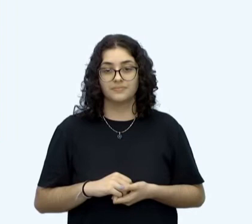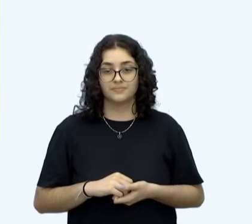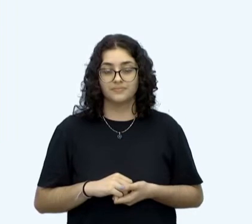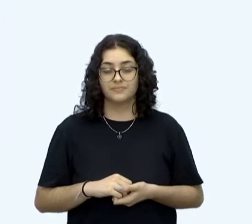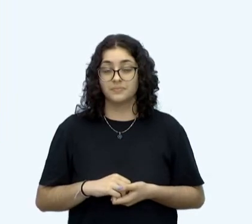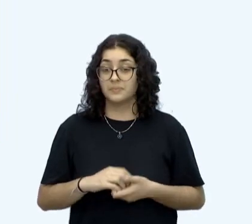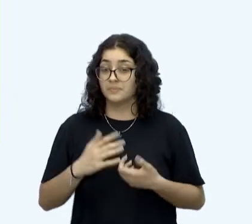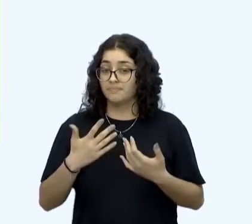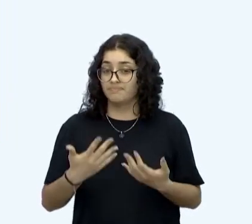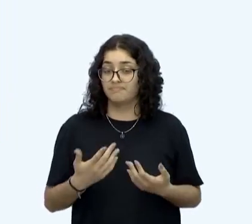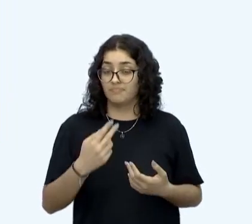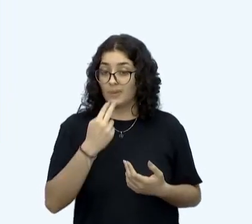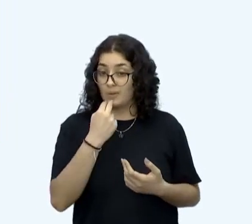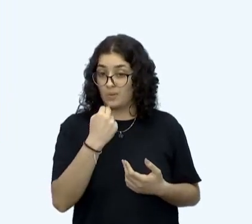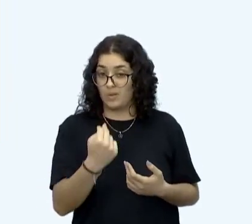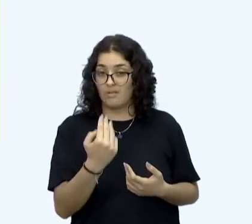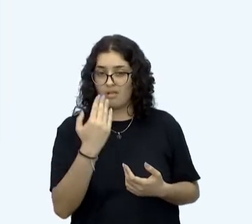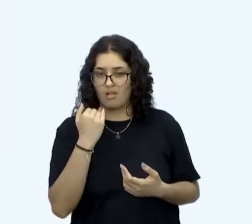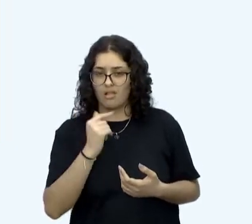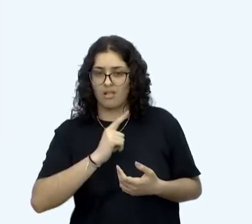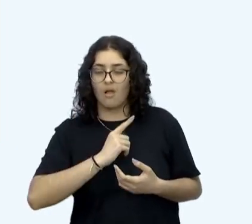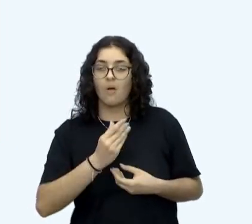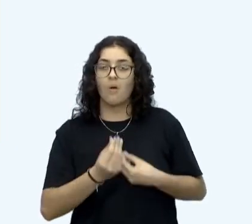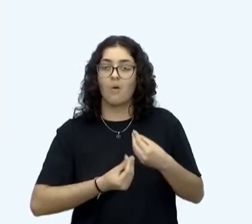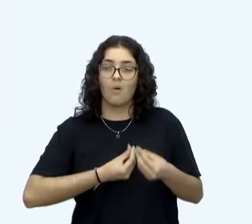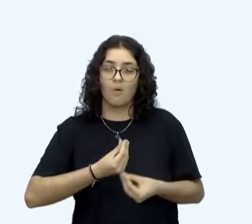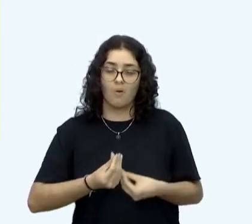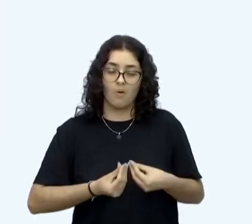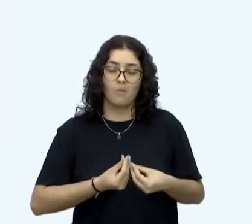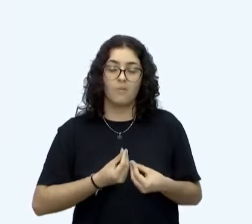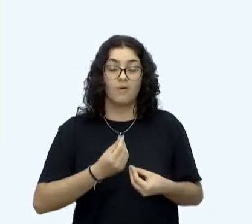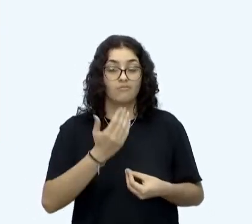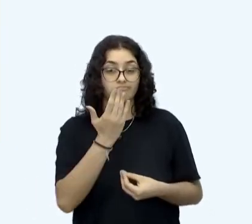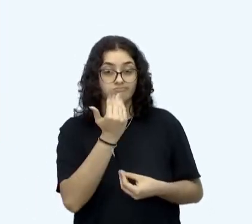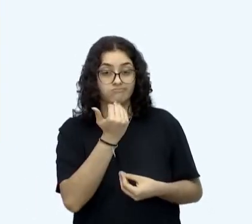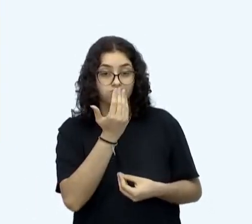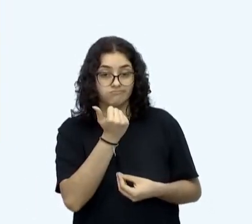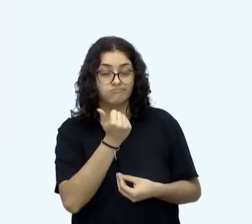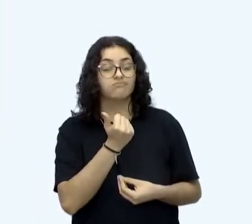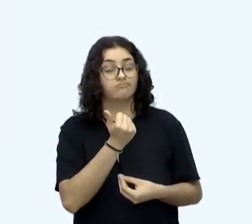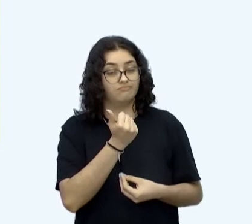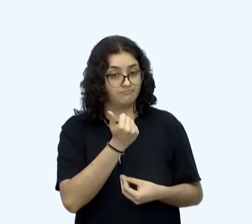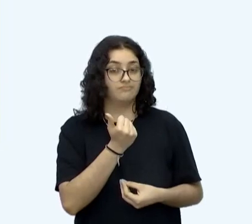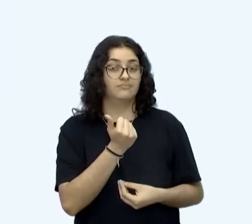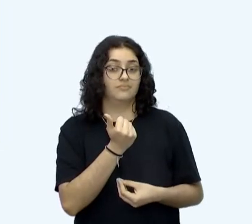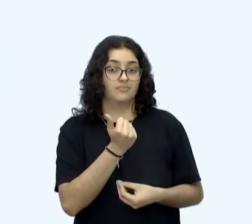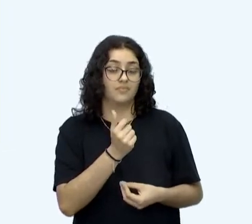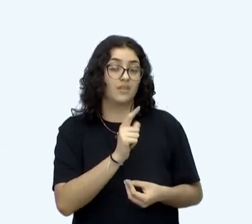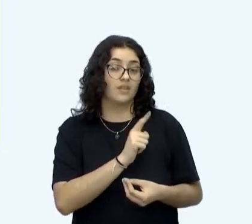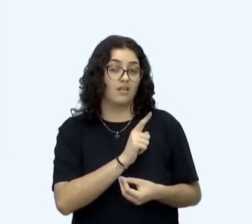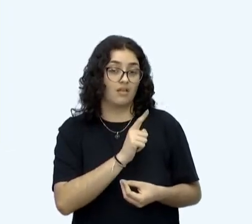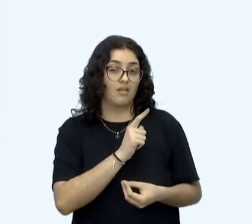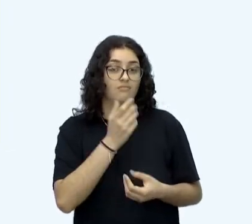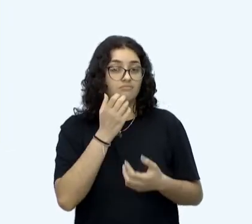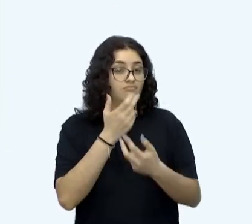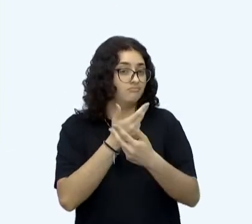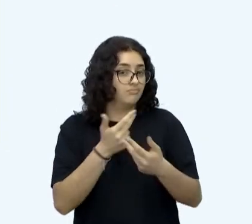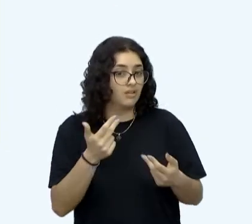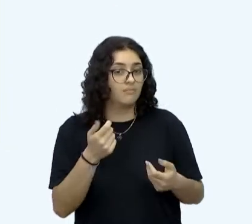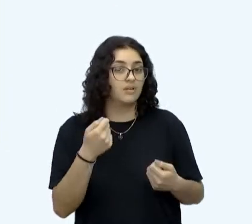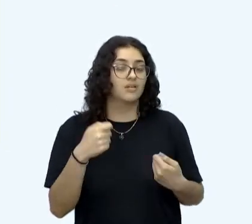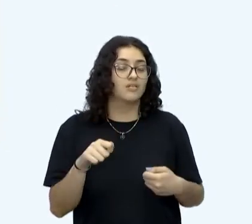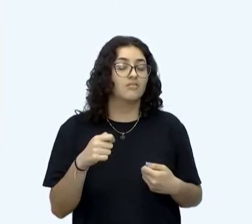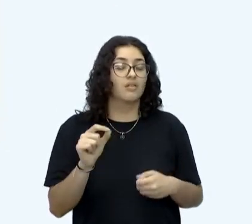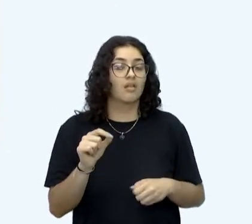E esses nutrientes nós obtemos através de nossos alimentos e isso, essencialmente, depende dos